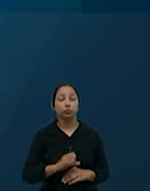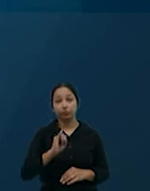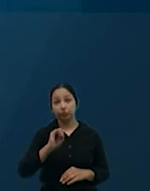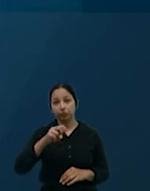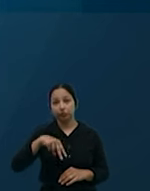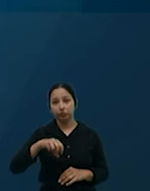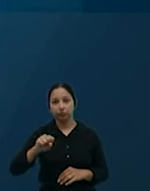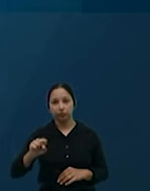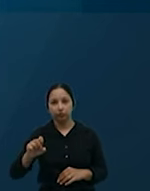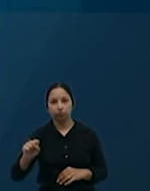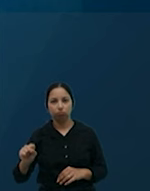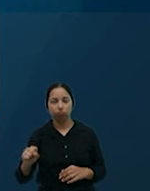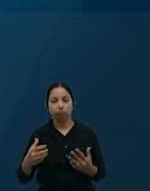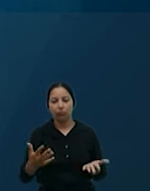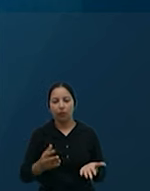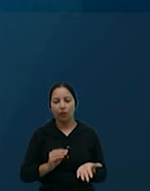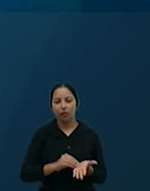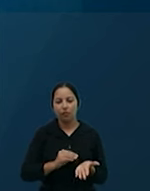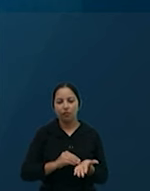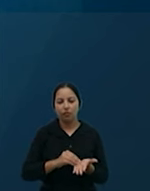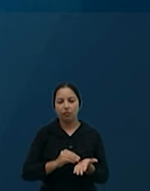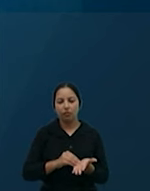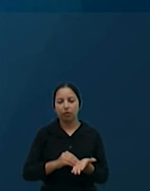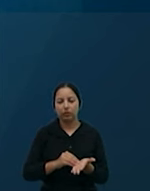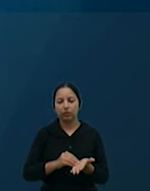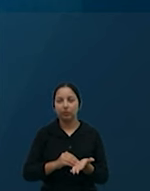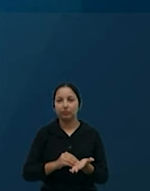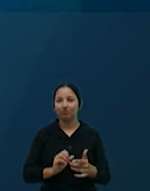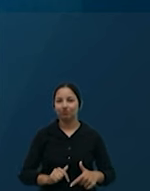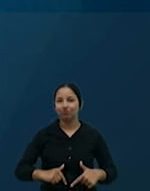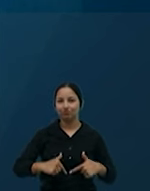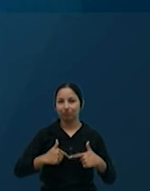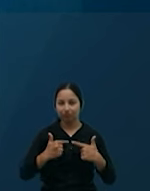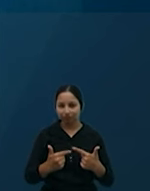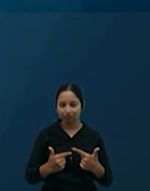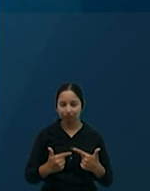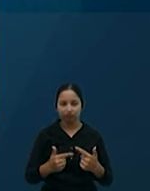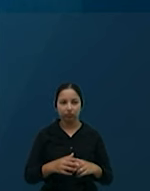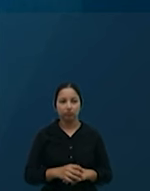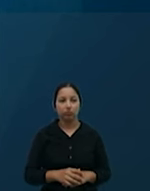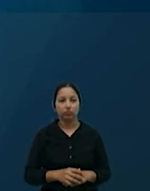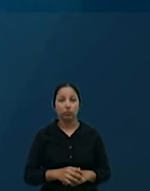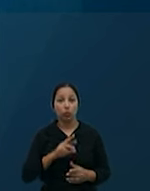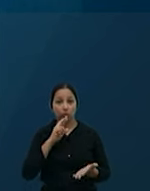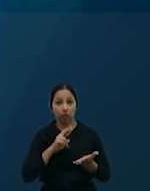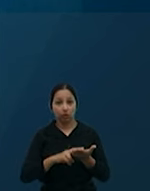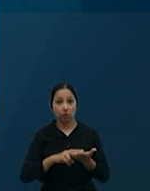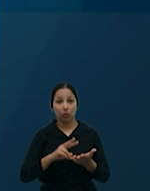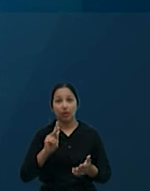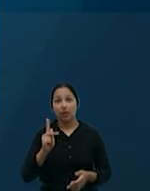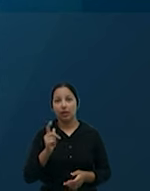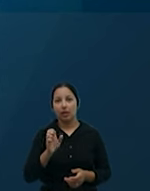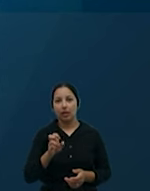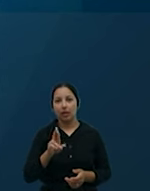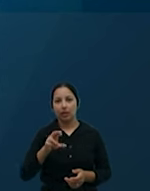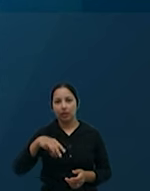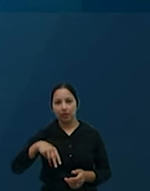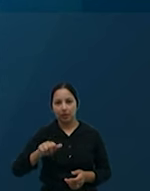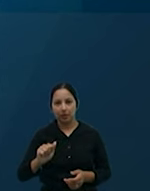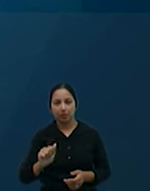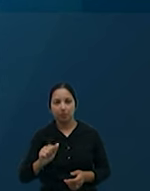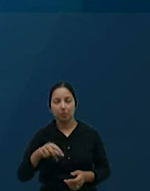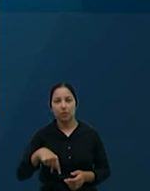de agir, o então relator, ministro Herman Benjamin, ele suscitou questão de ordem, que foi acolhida